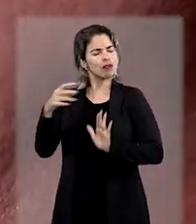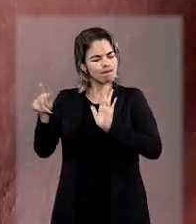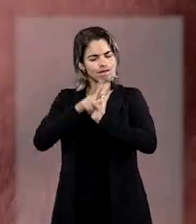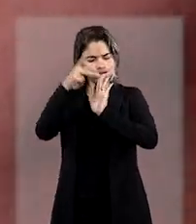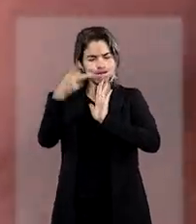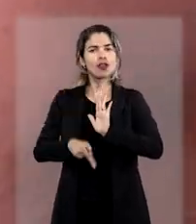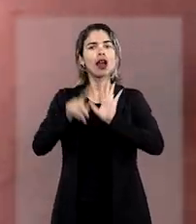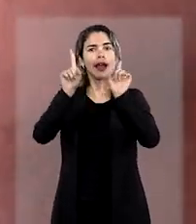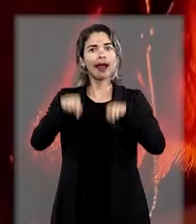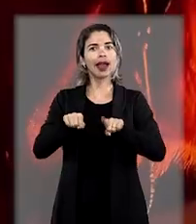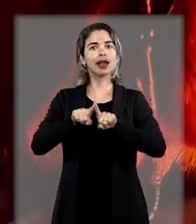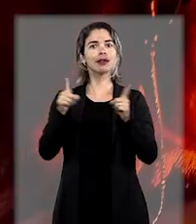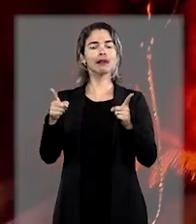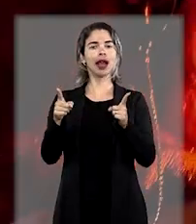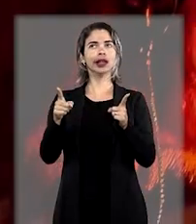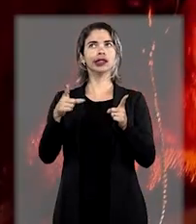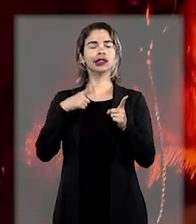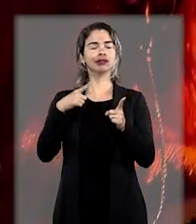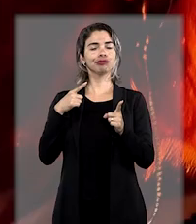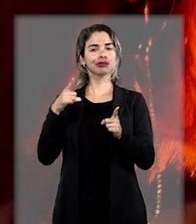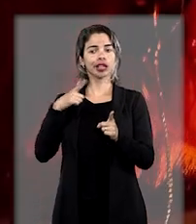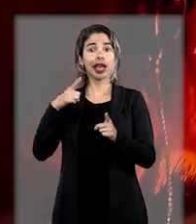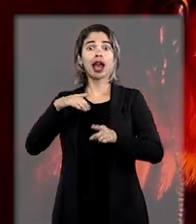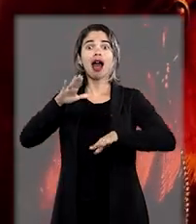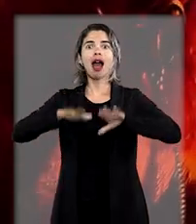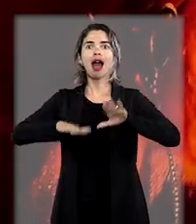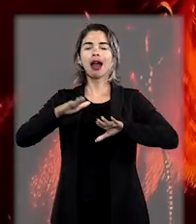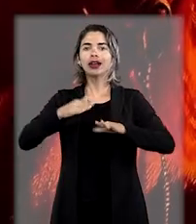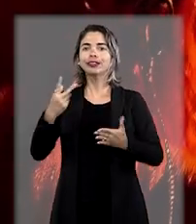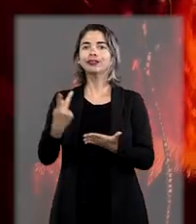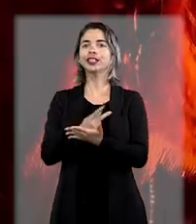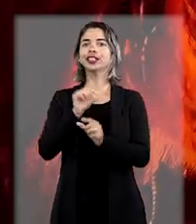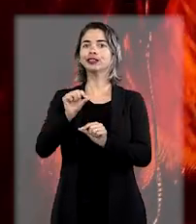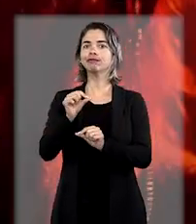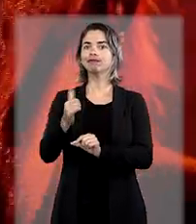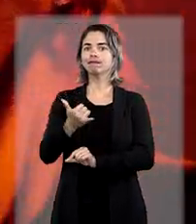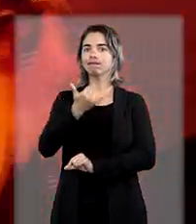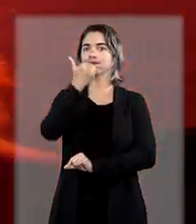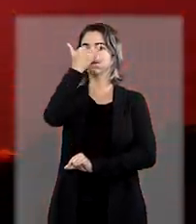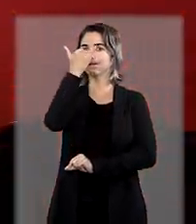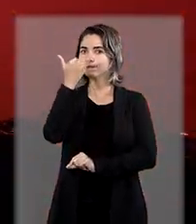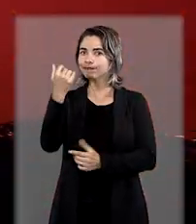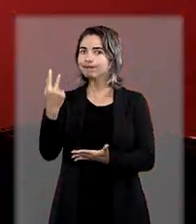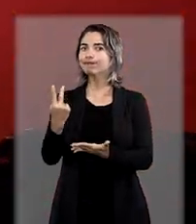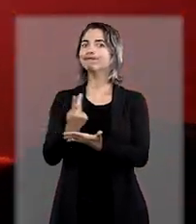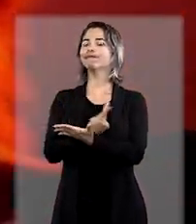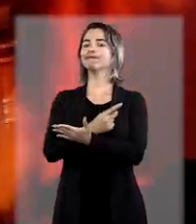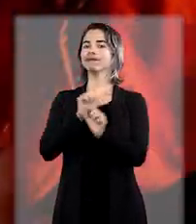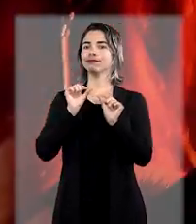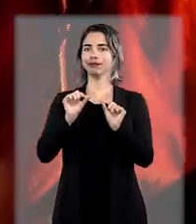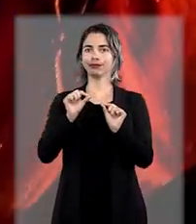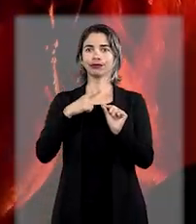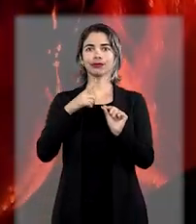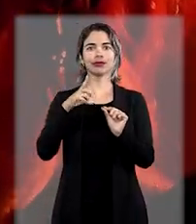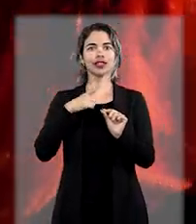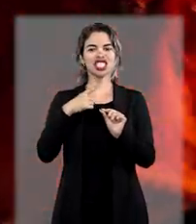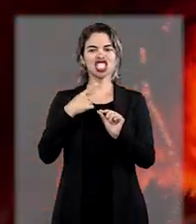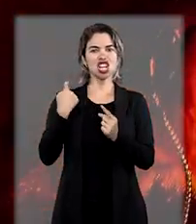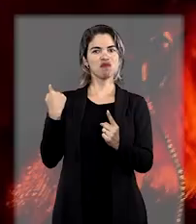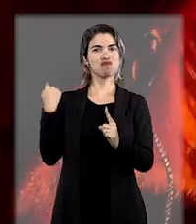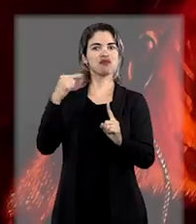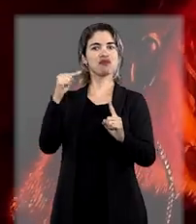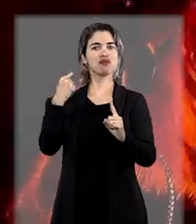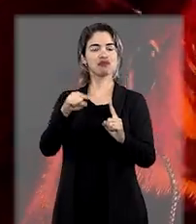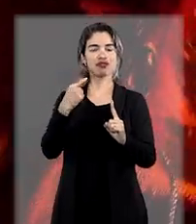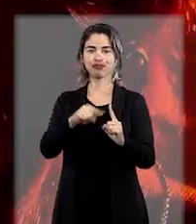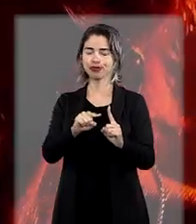se procura se acha E aí você chega em momentos torpes geralmente e acaba sendo